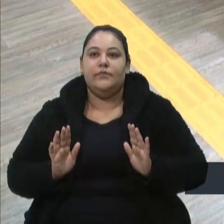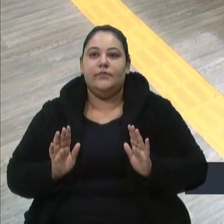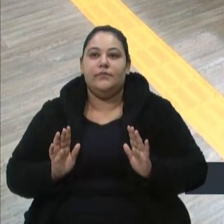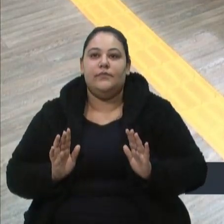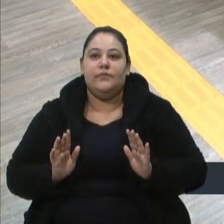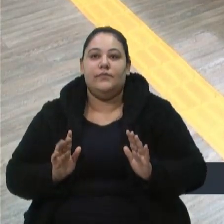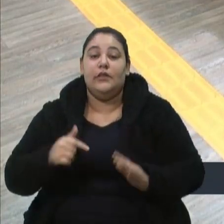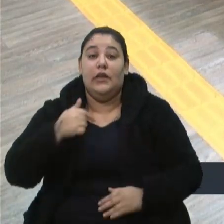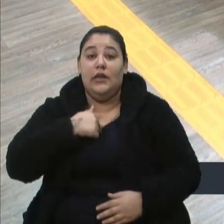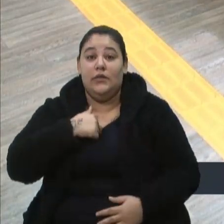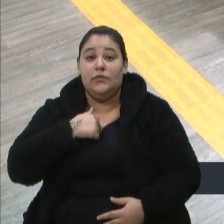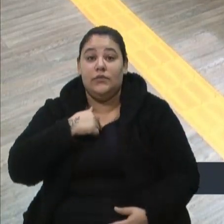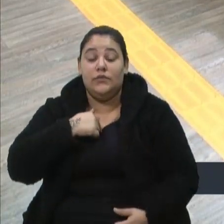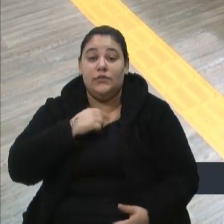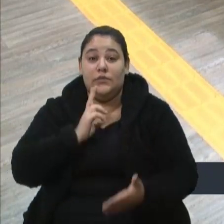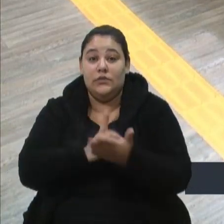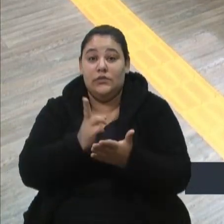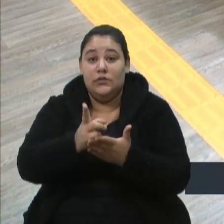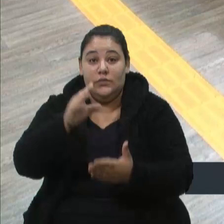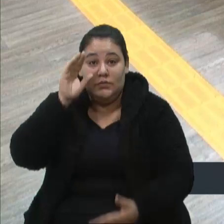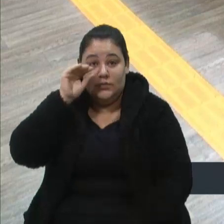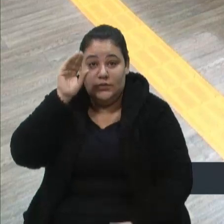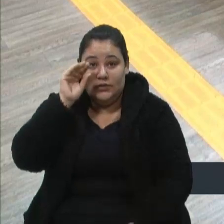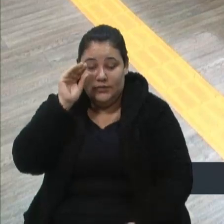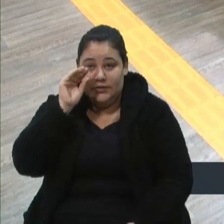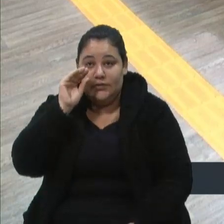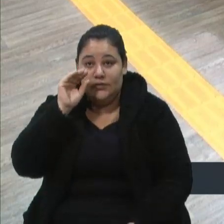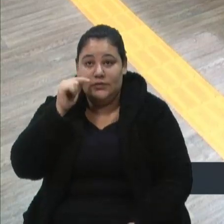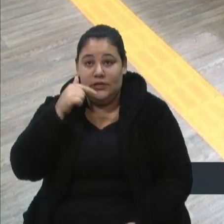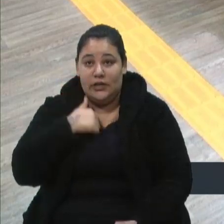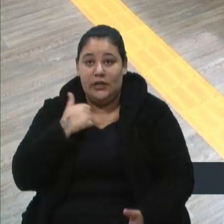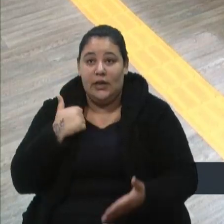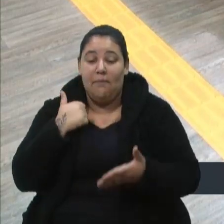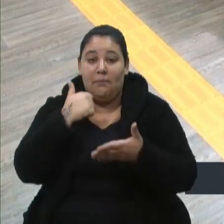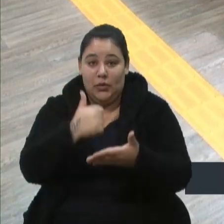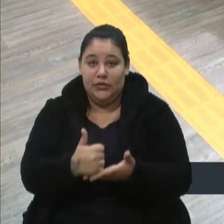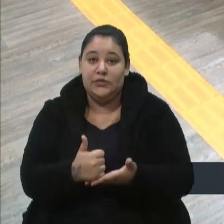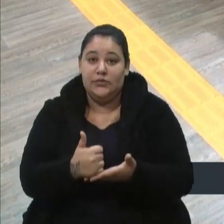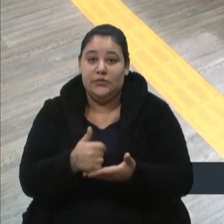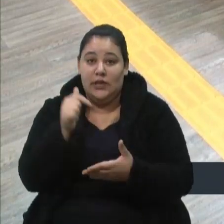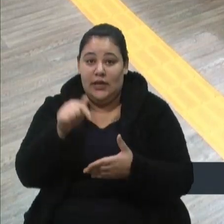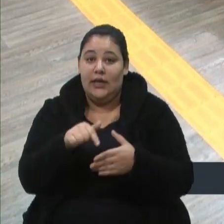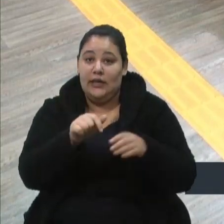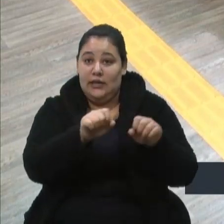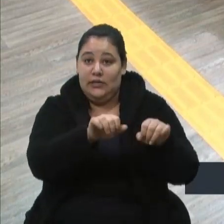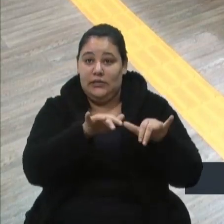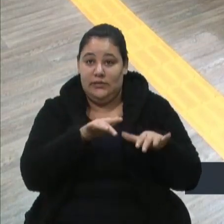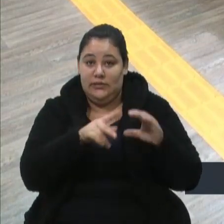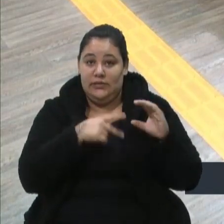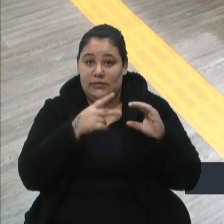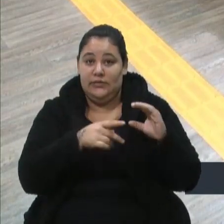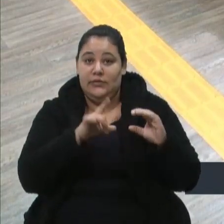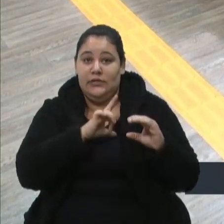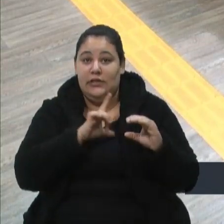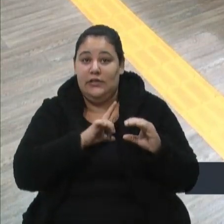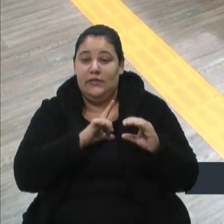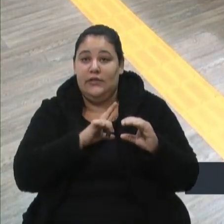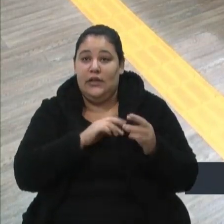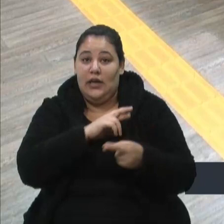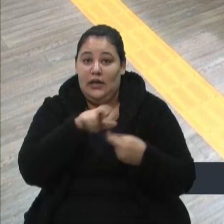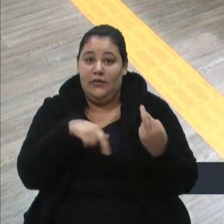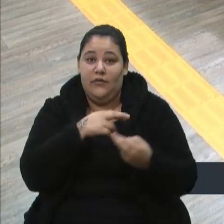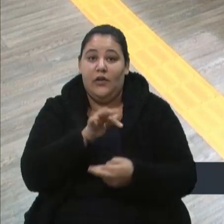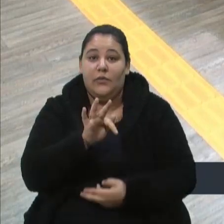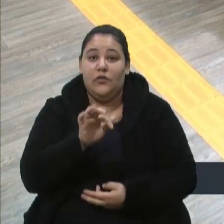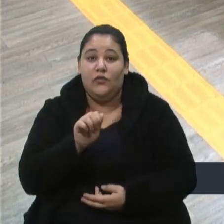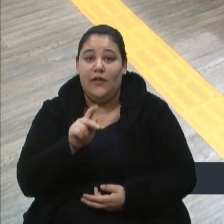Eu sempre observei ele defendendo aqui em plenário, quando houve a reforma do FAPES e